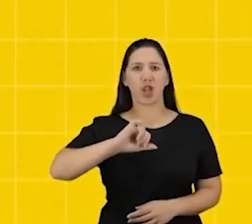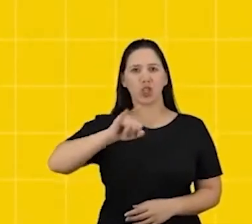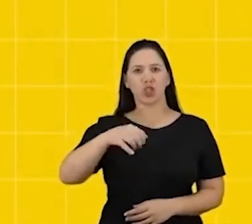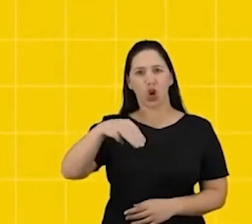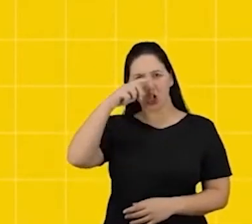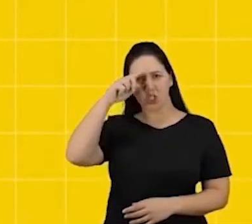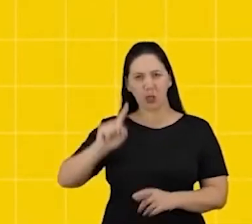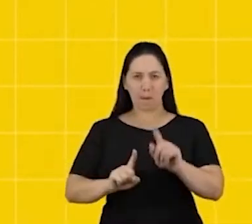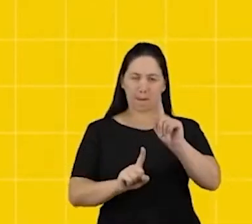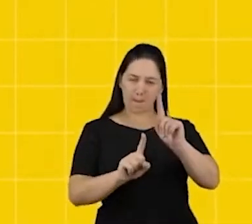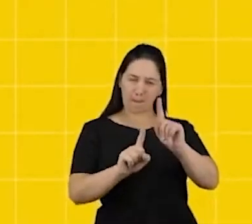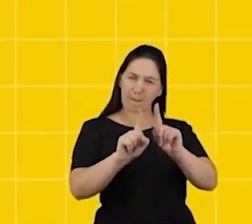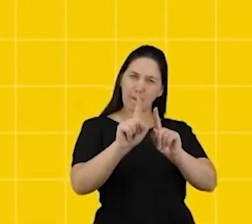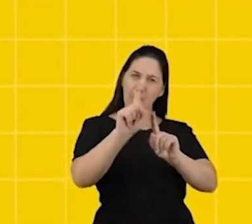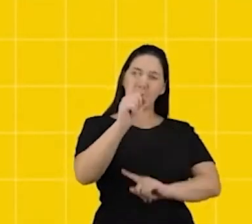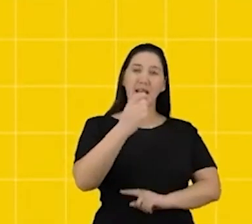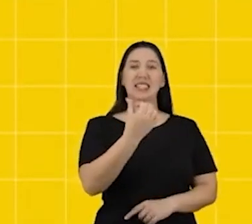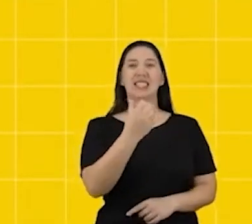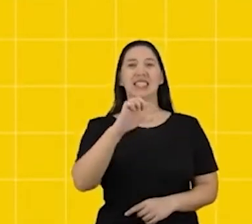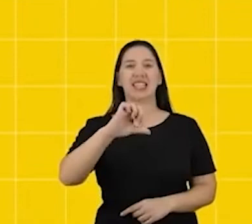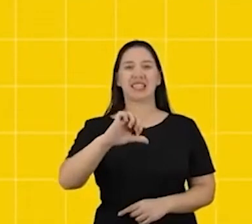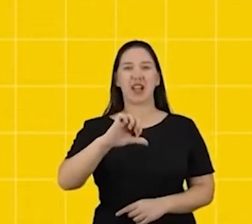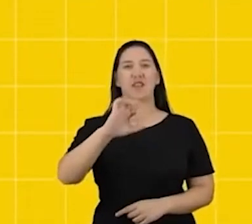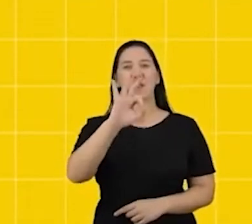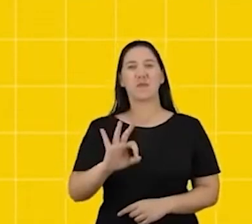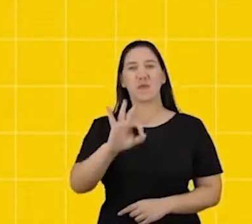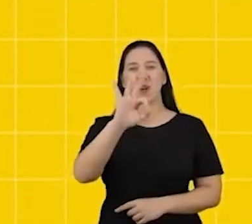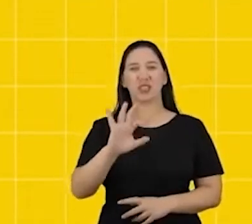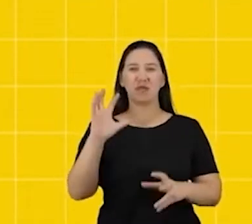tá disparado na frente, com